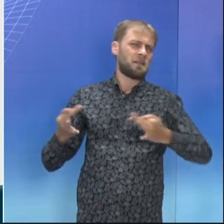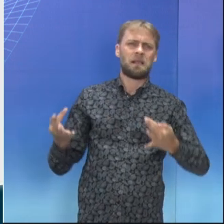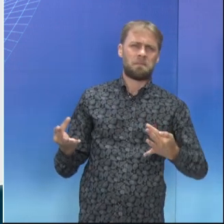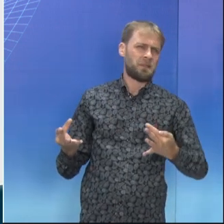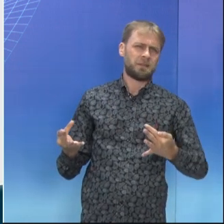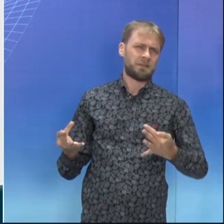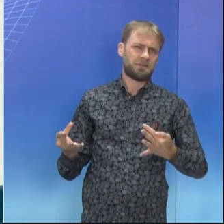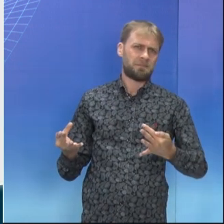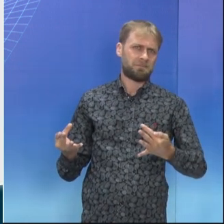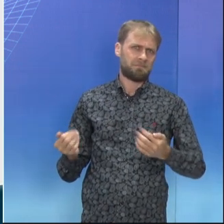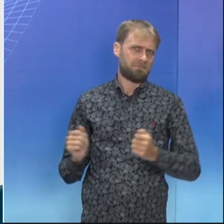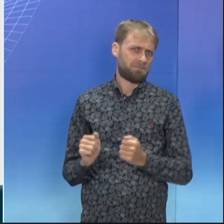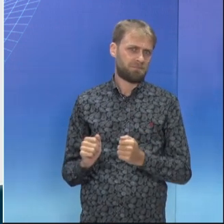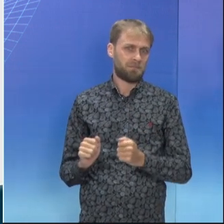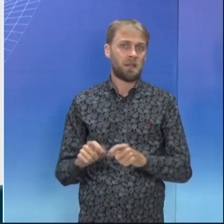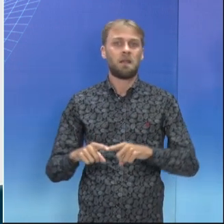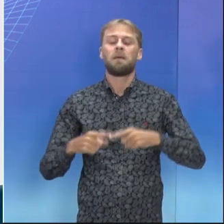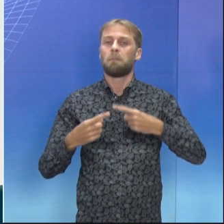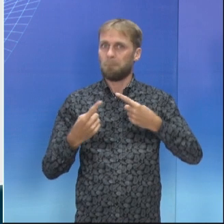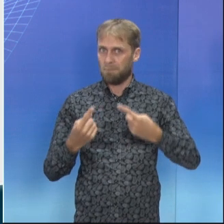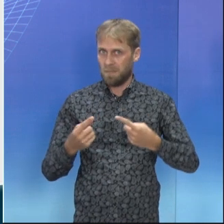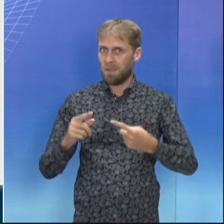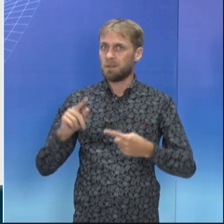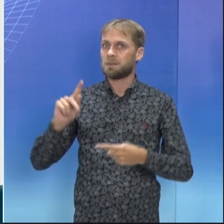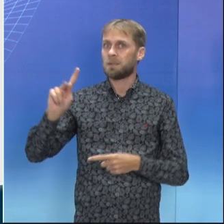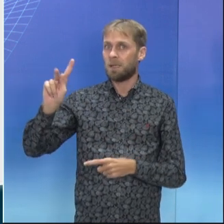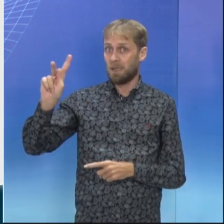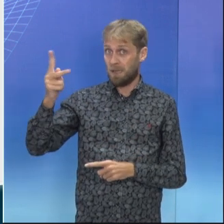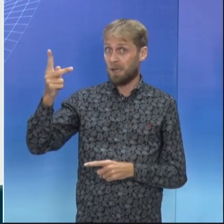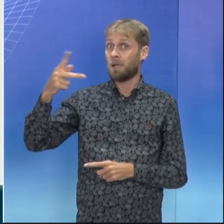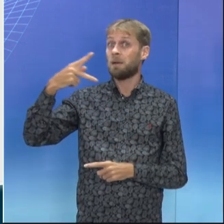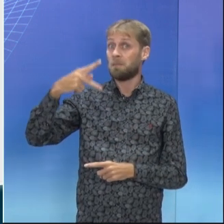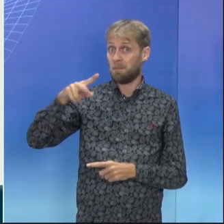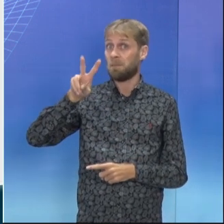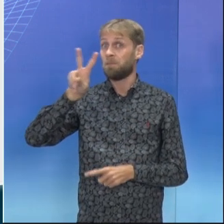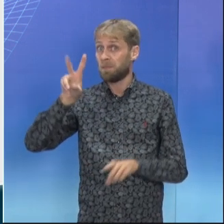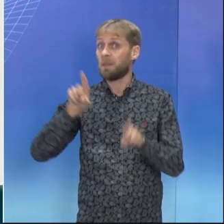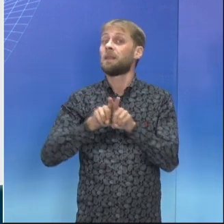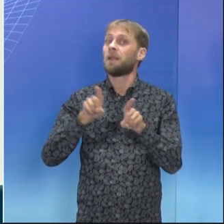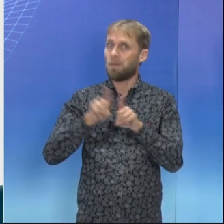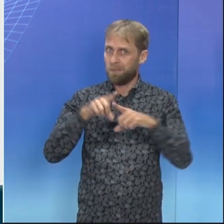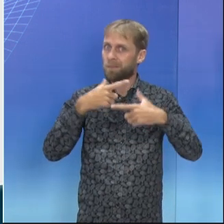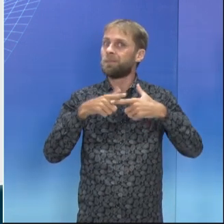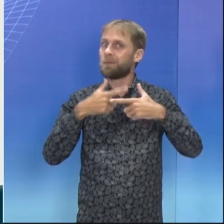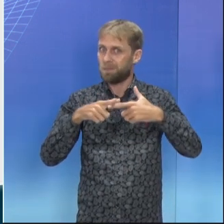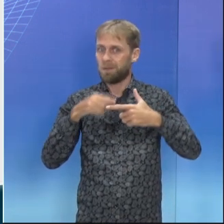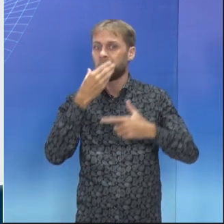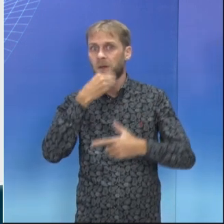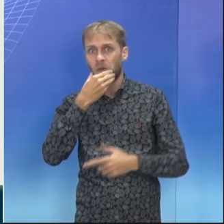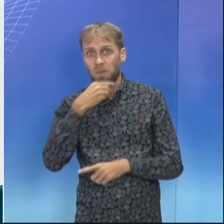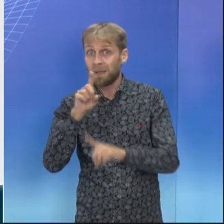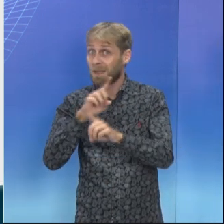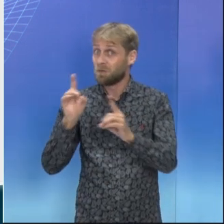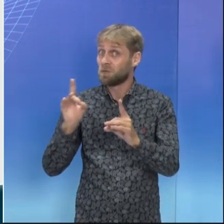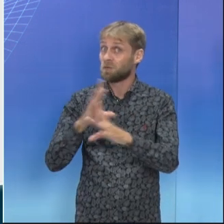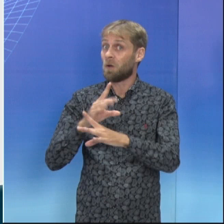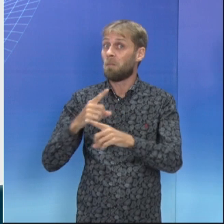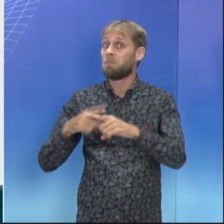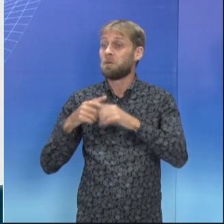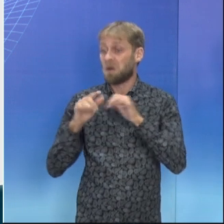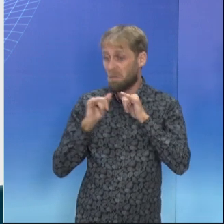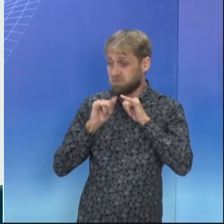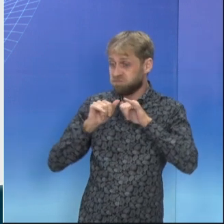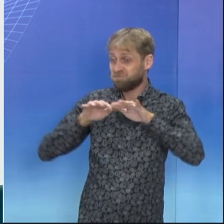infeccionicita. Pois bem, o HPV também é um problema de homens, não solo